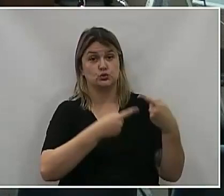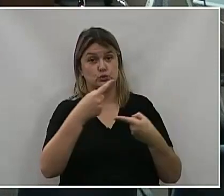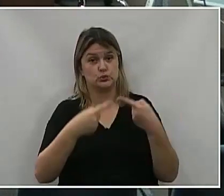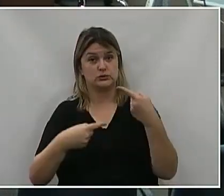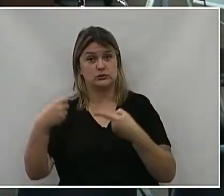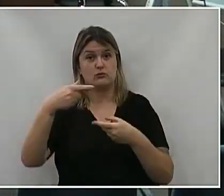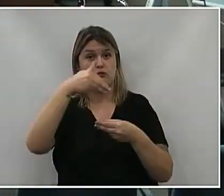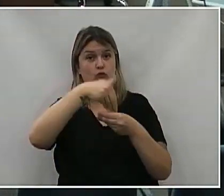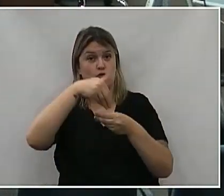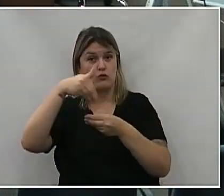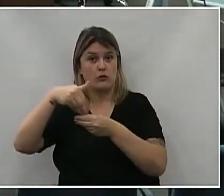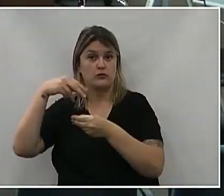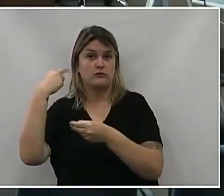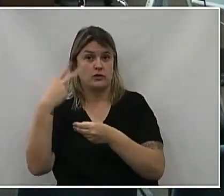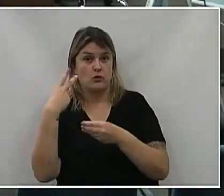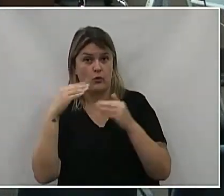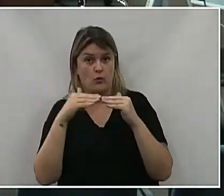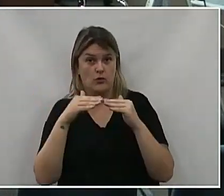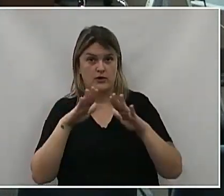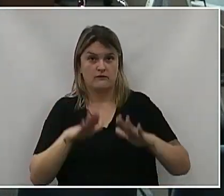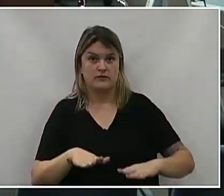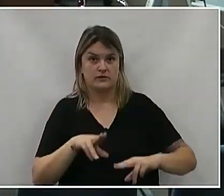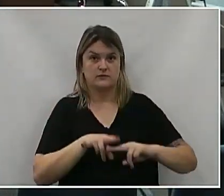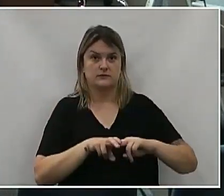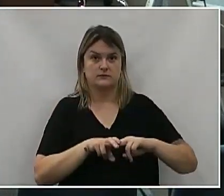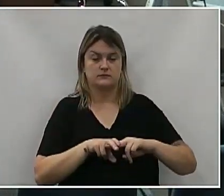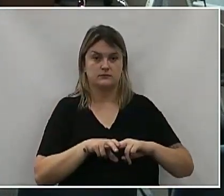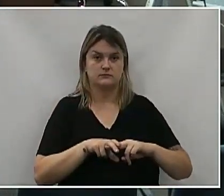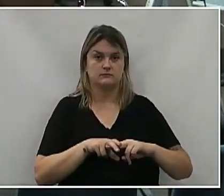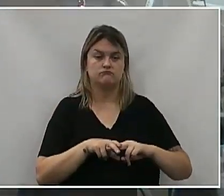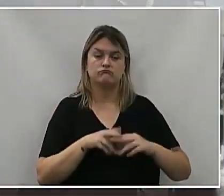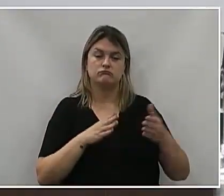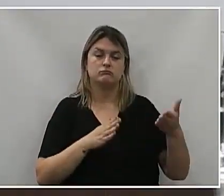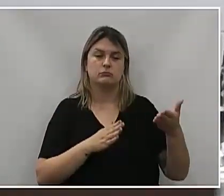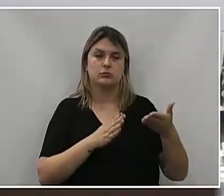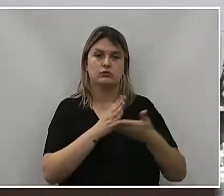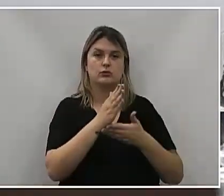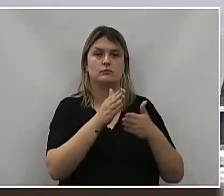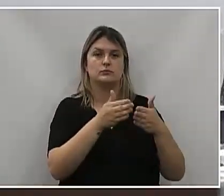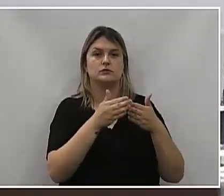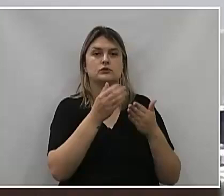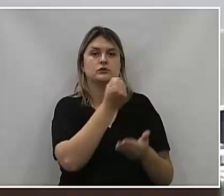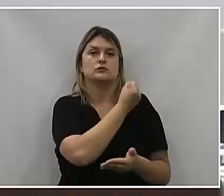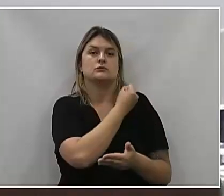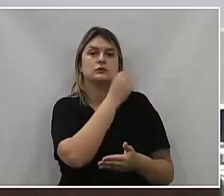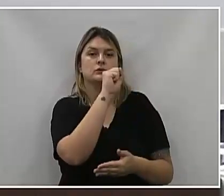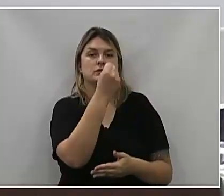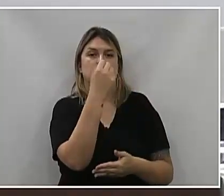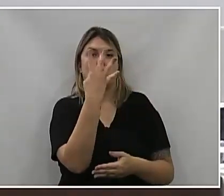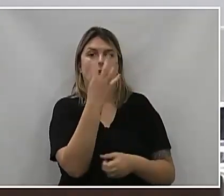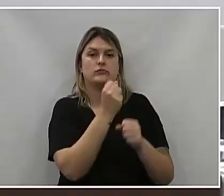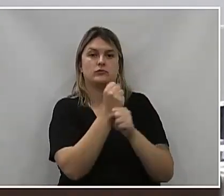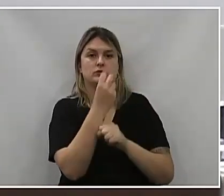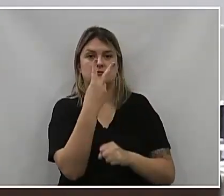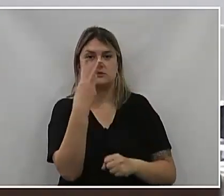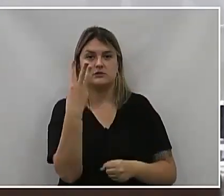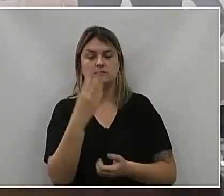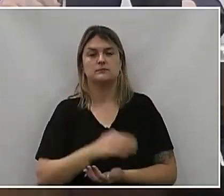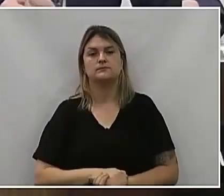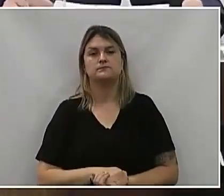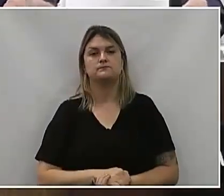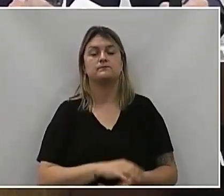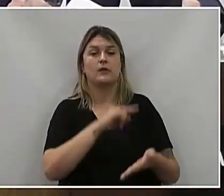em votação, senhores vereadores que aprovam, permaneçam como estão. Está aprovado o requerimento de número 84 de